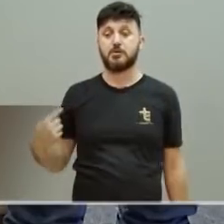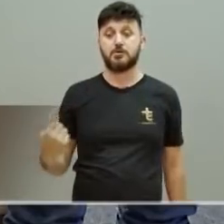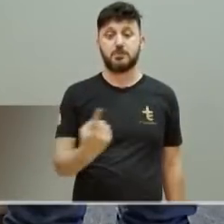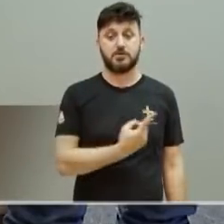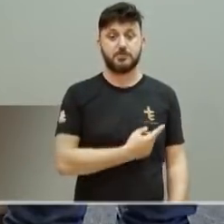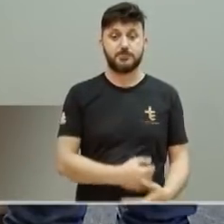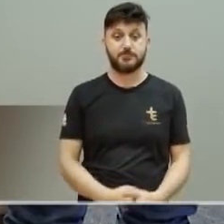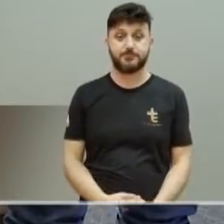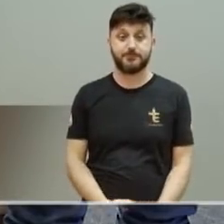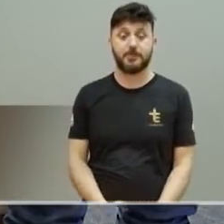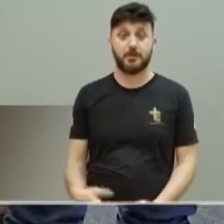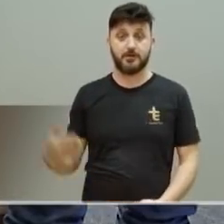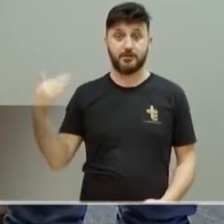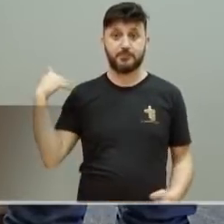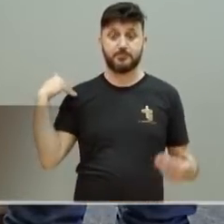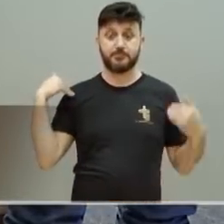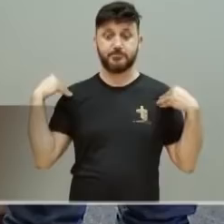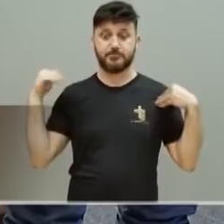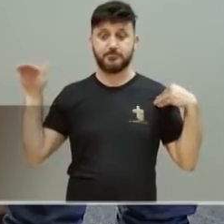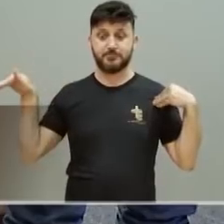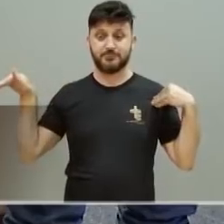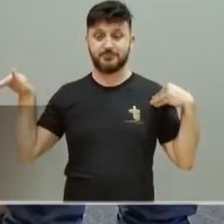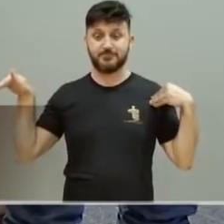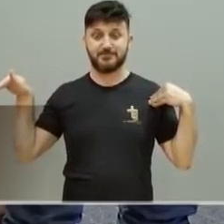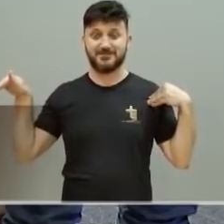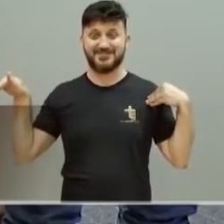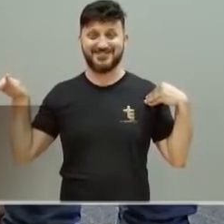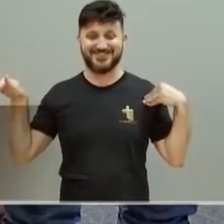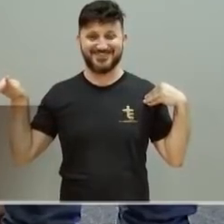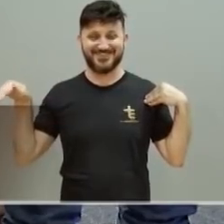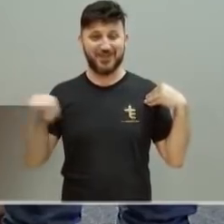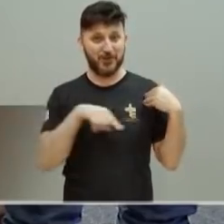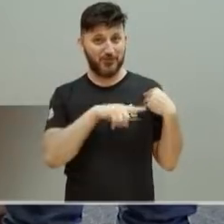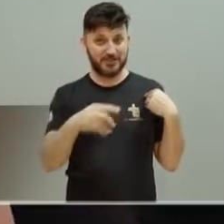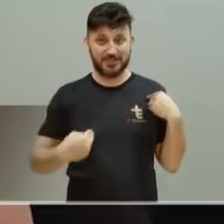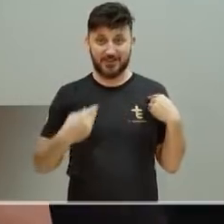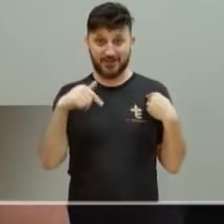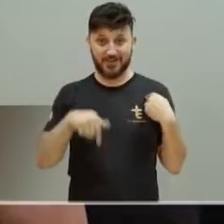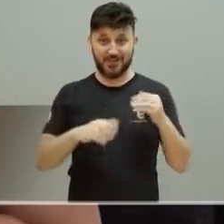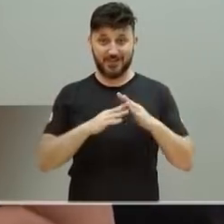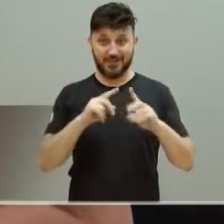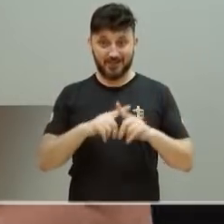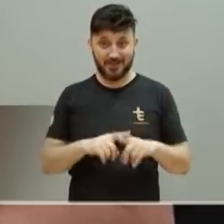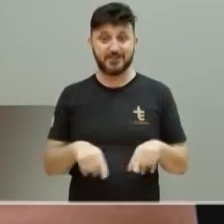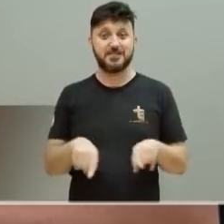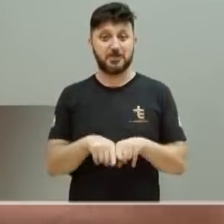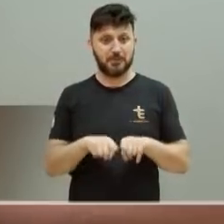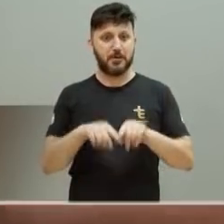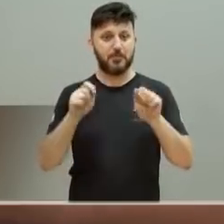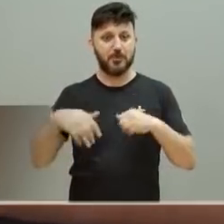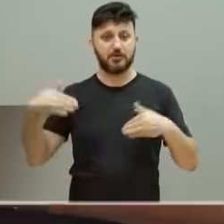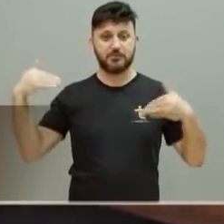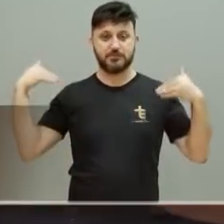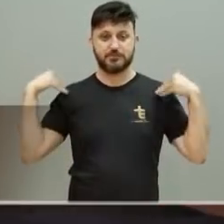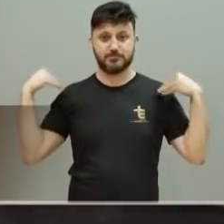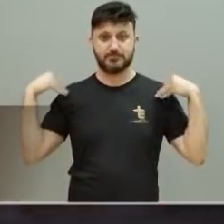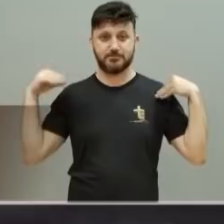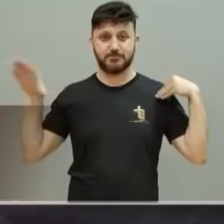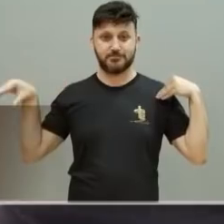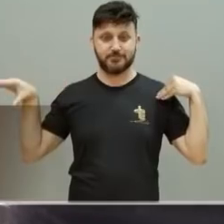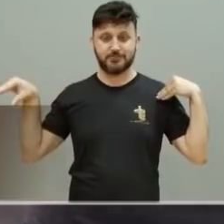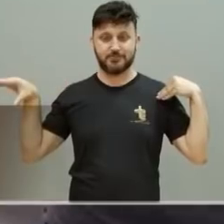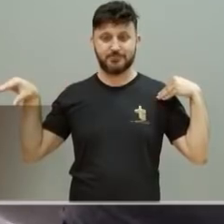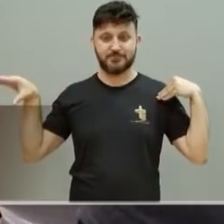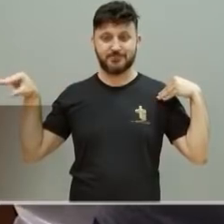Coloca a mão no ombro de quem está do seu lado aí. Você que está no santuário também. Segura o ombro deste irmão com carinho, dá